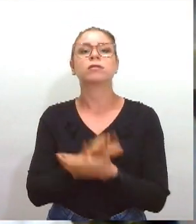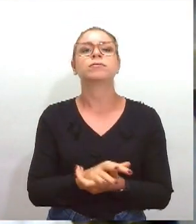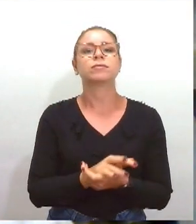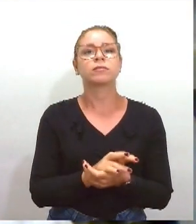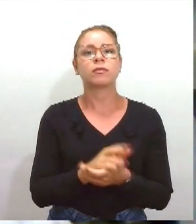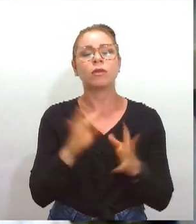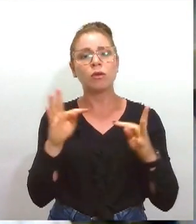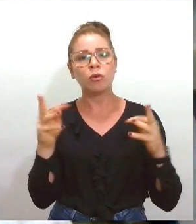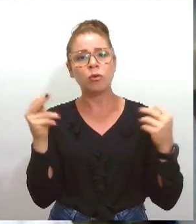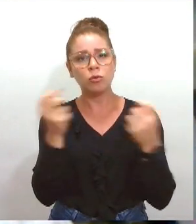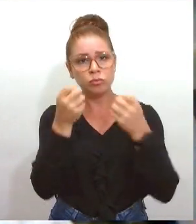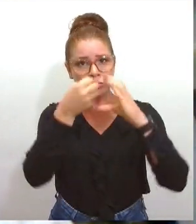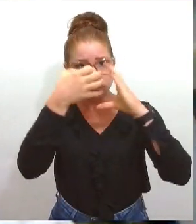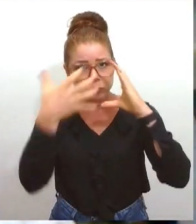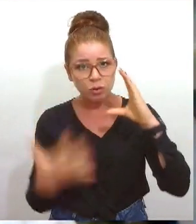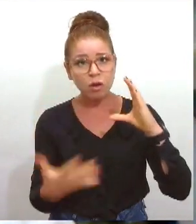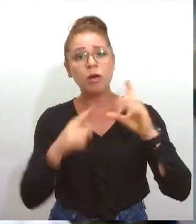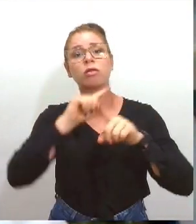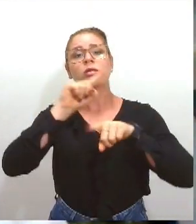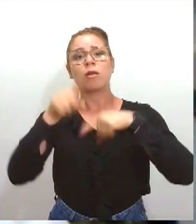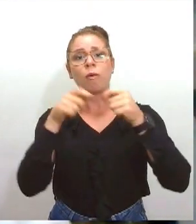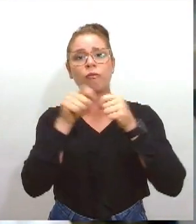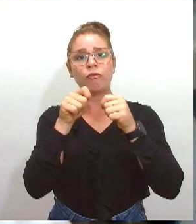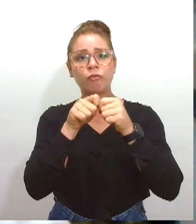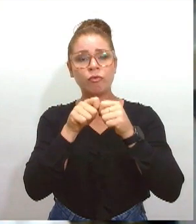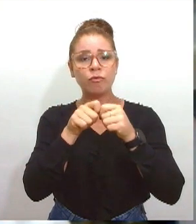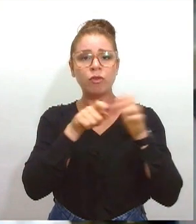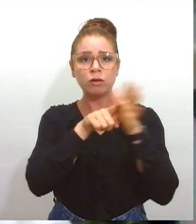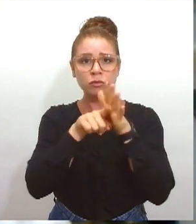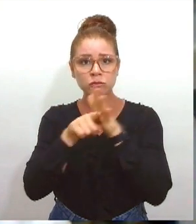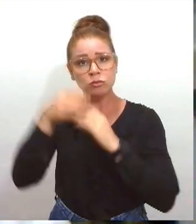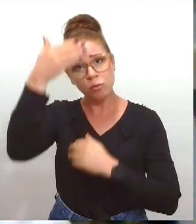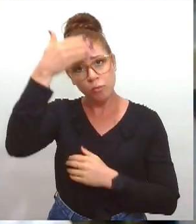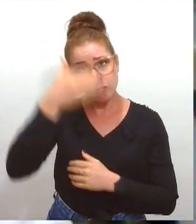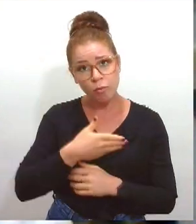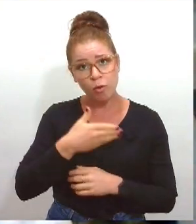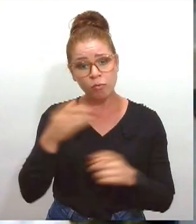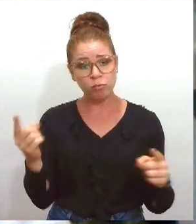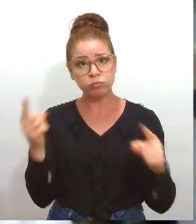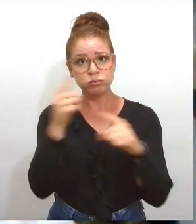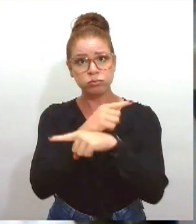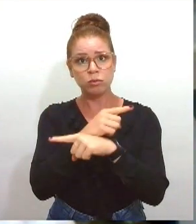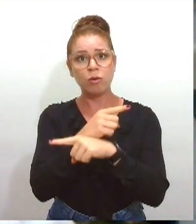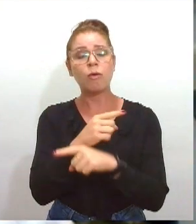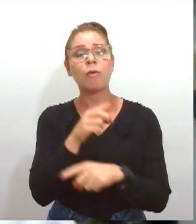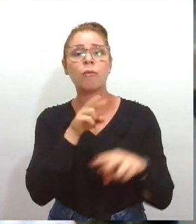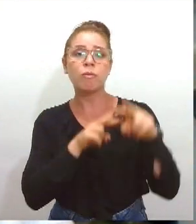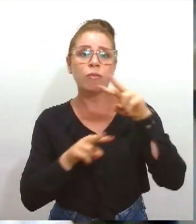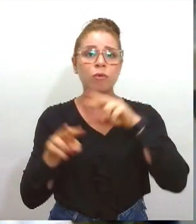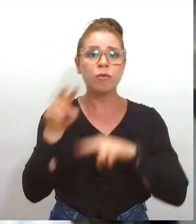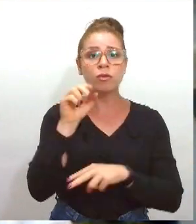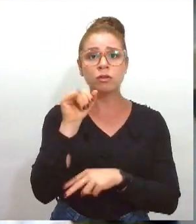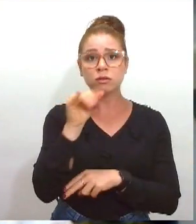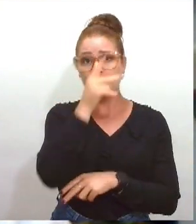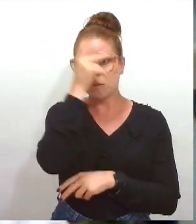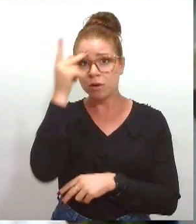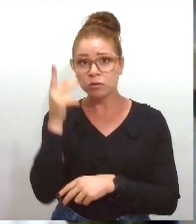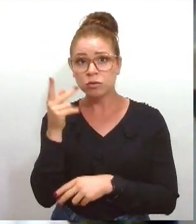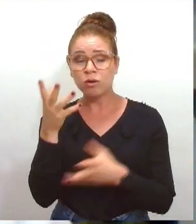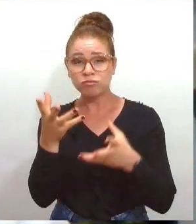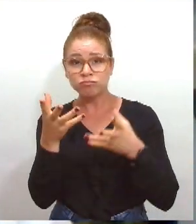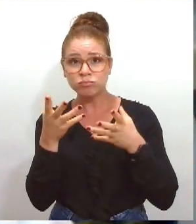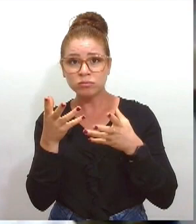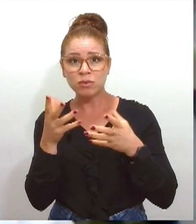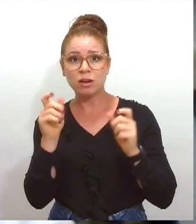um exame de prova cruzada, onde a gente vai verificar se aquele receptor tem algum